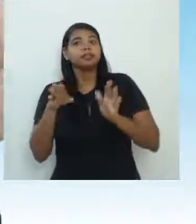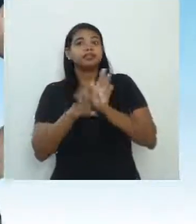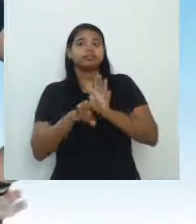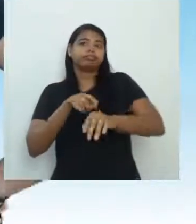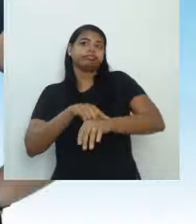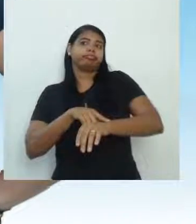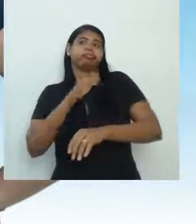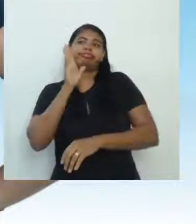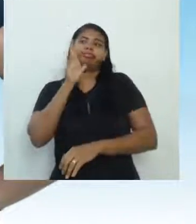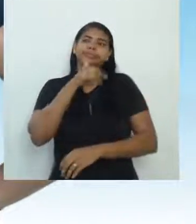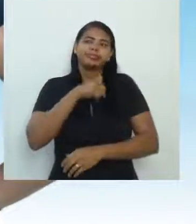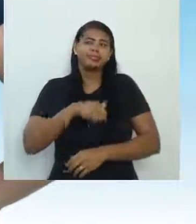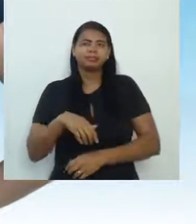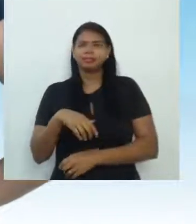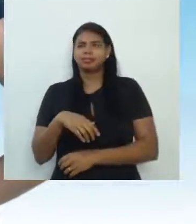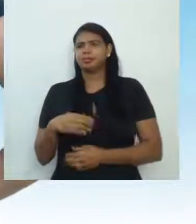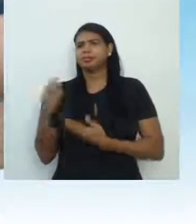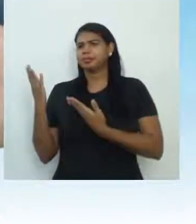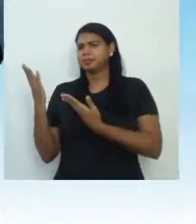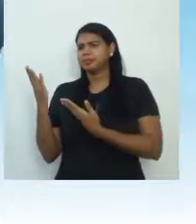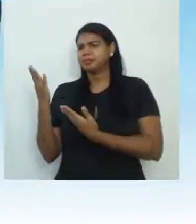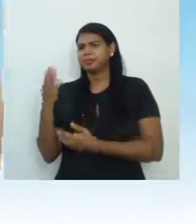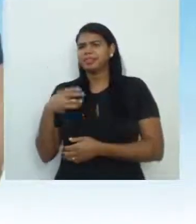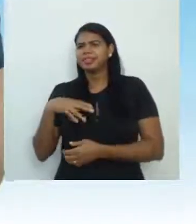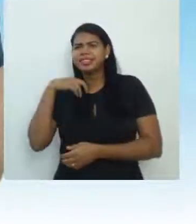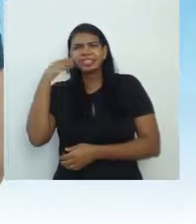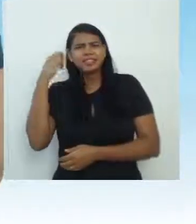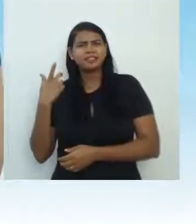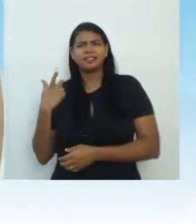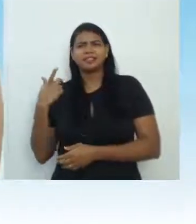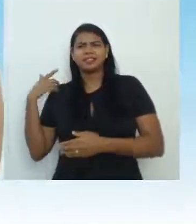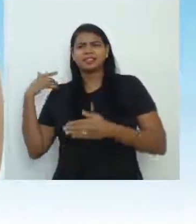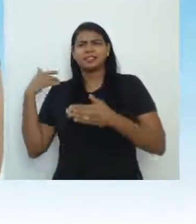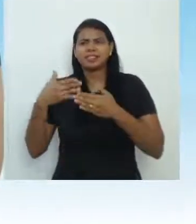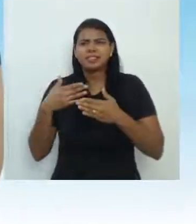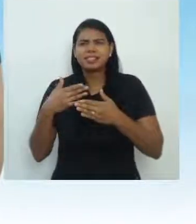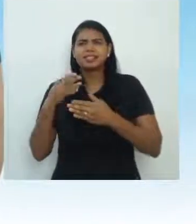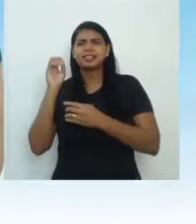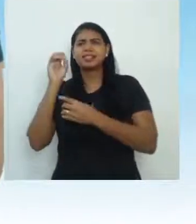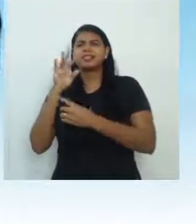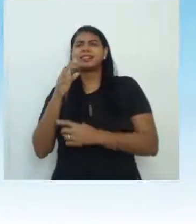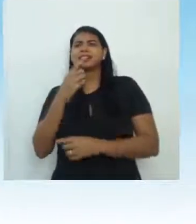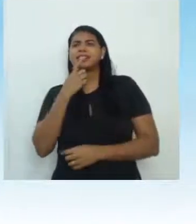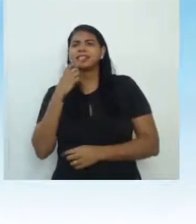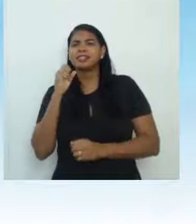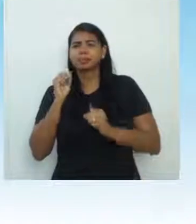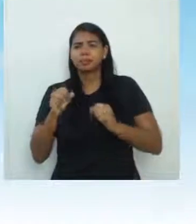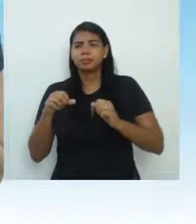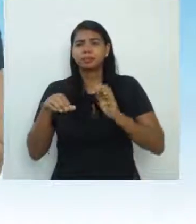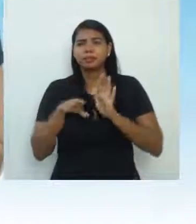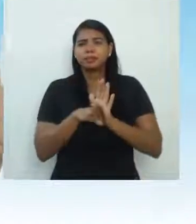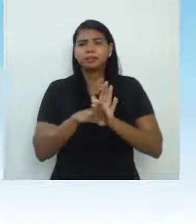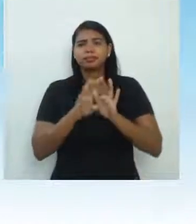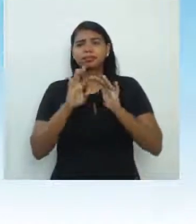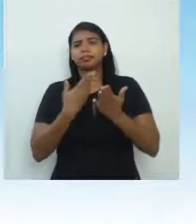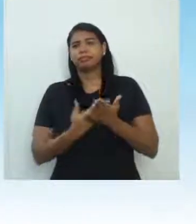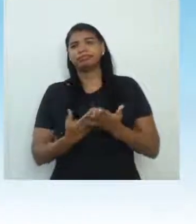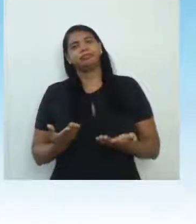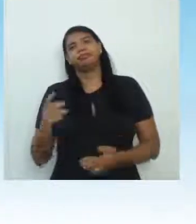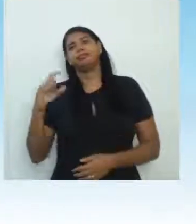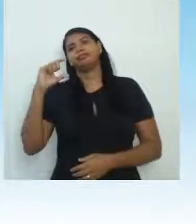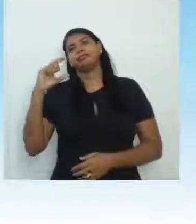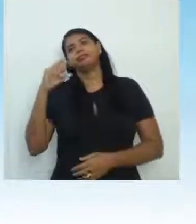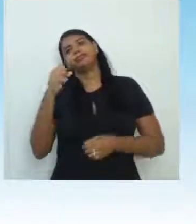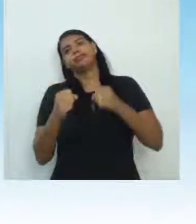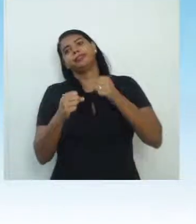não tem vergonha disso não, Robson? Foi o que eu fiz? Tu ultrapassou o sinal vermelho? Sim, para poder chegar. Onde tu tiraste essa tua carteira de motorista? Aqui Tu